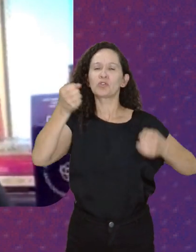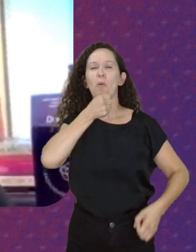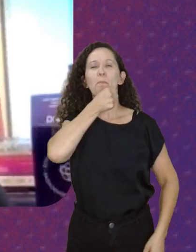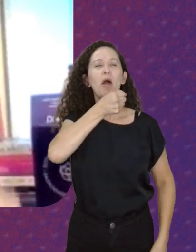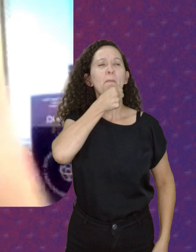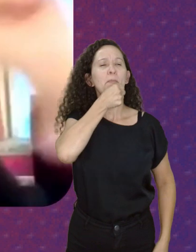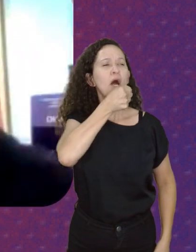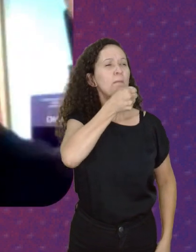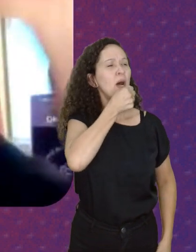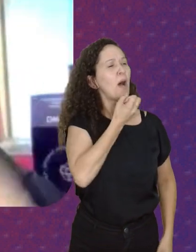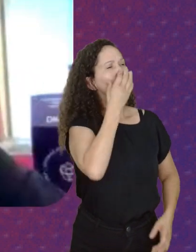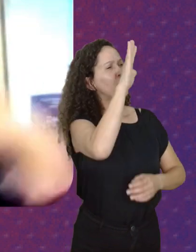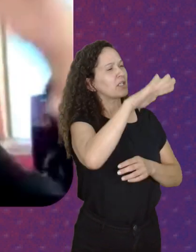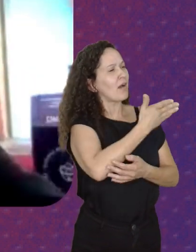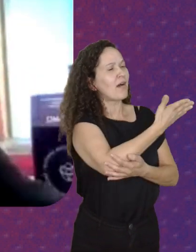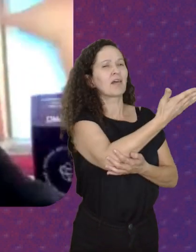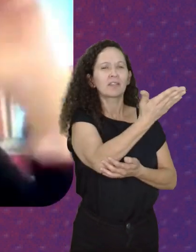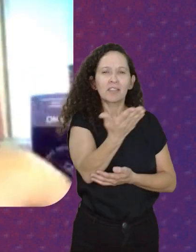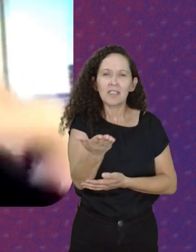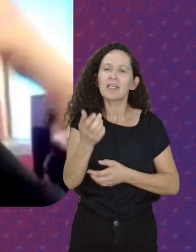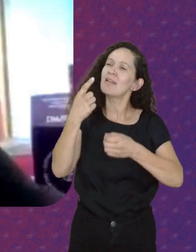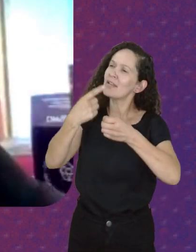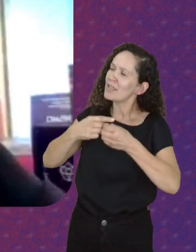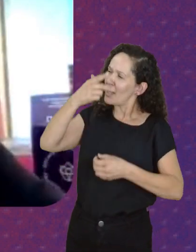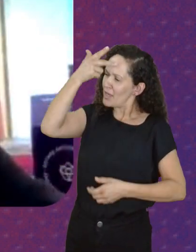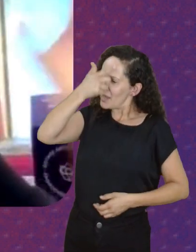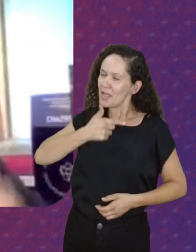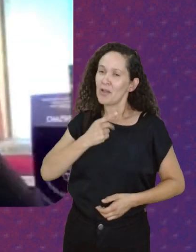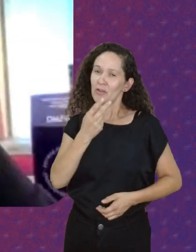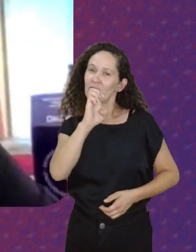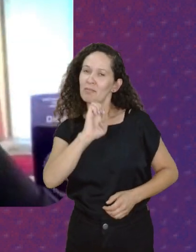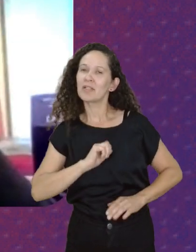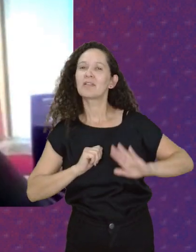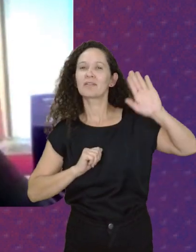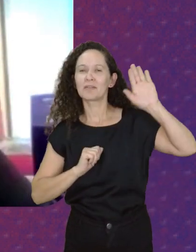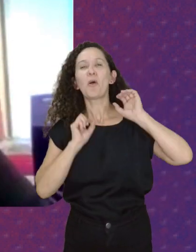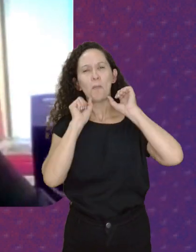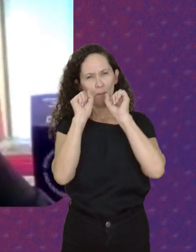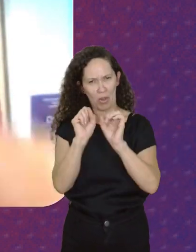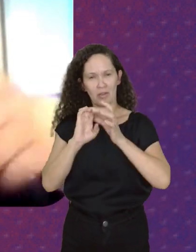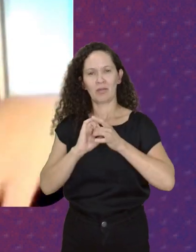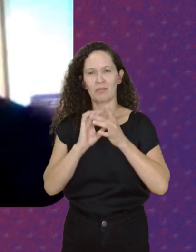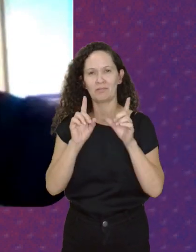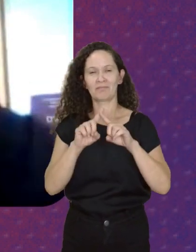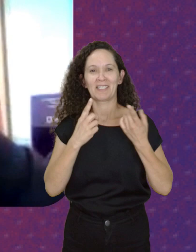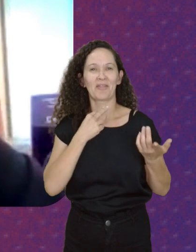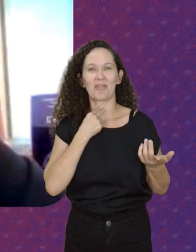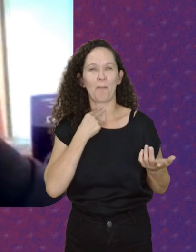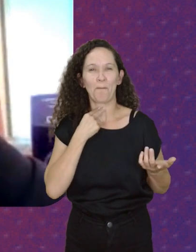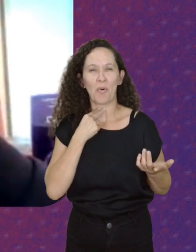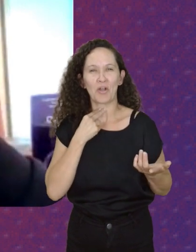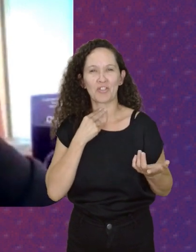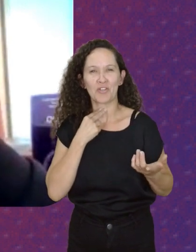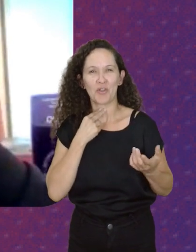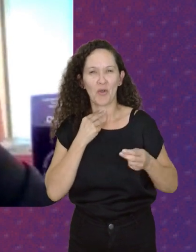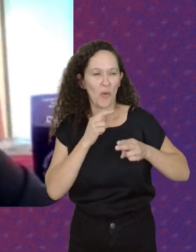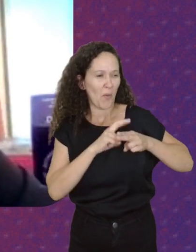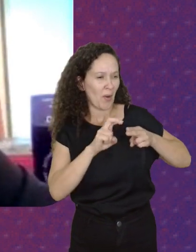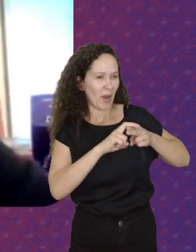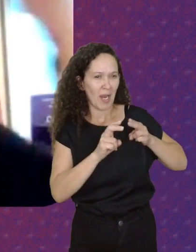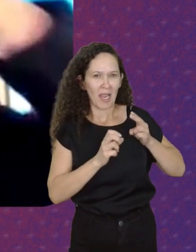e vai falar, boa tarde, né, cidade, eu sou pré-candidato, você pode fazer. Agora, você não pode montar um trio elétrico,